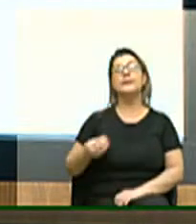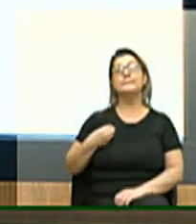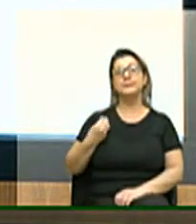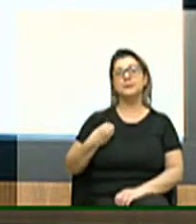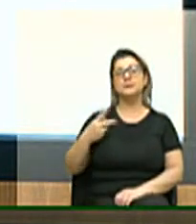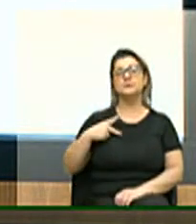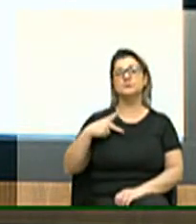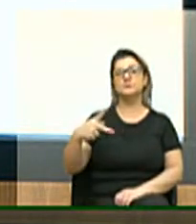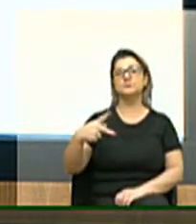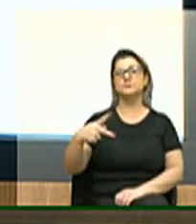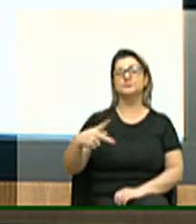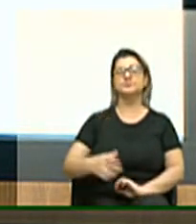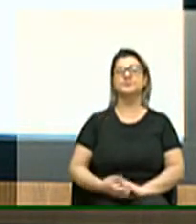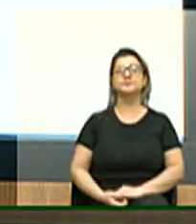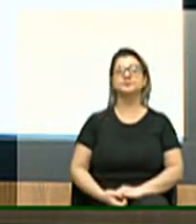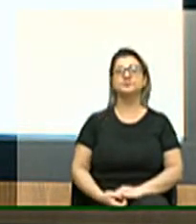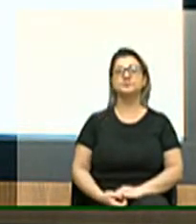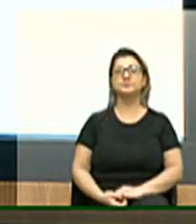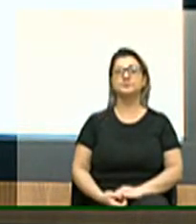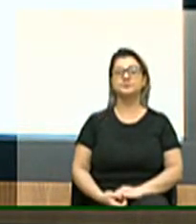Presente, presidente. Ei,